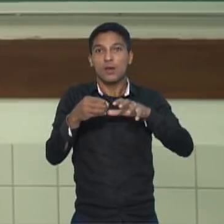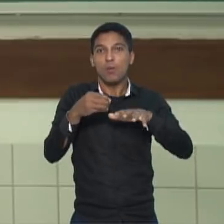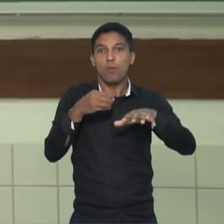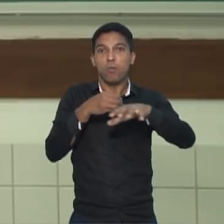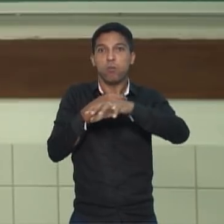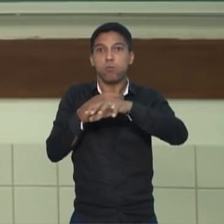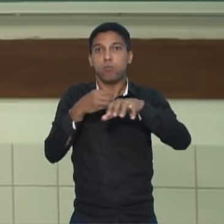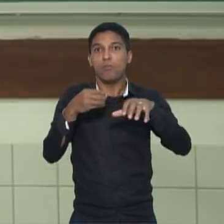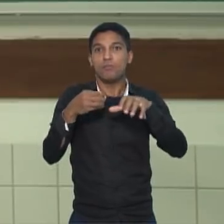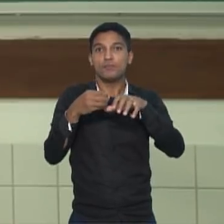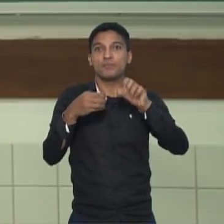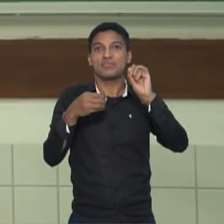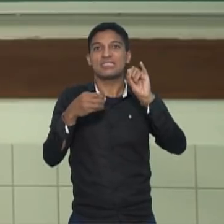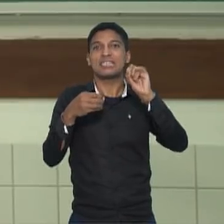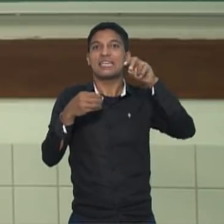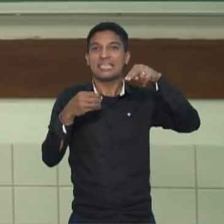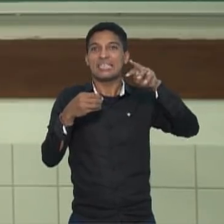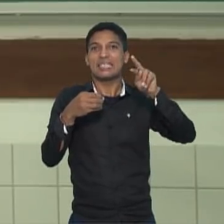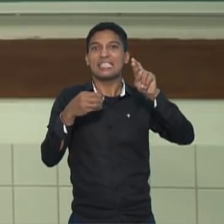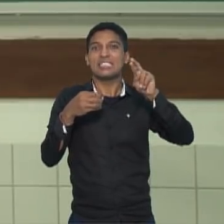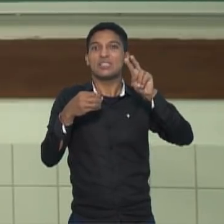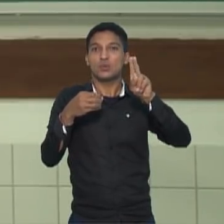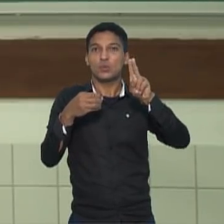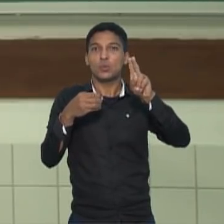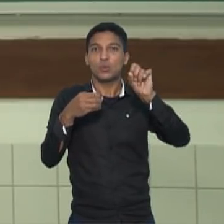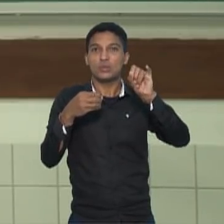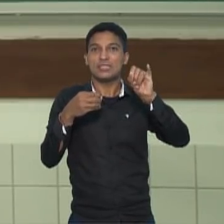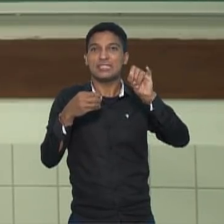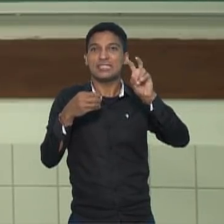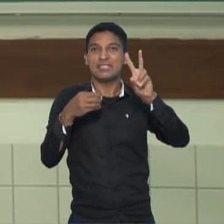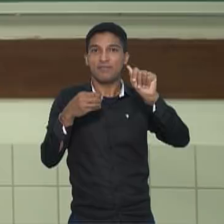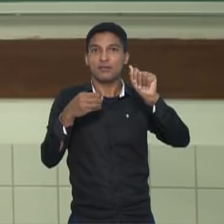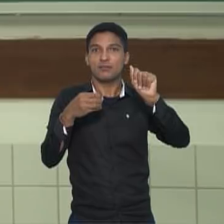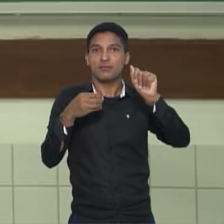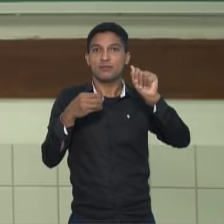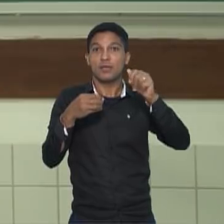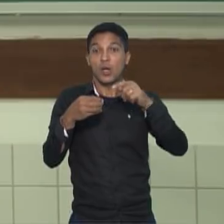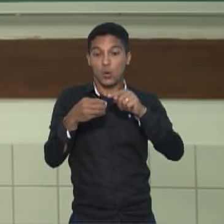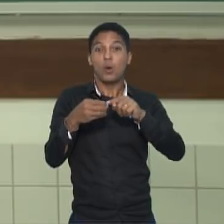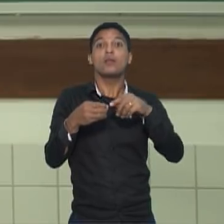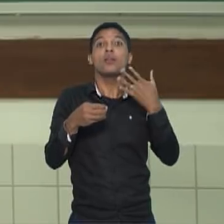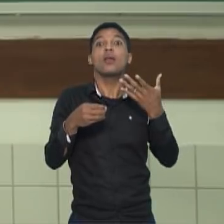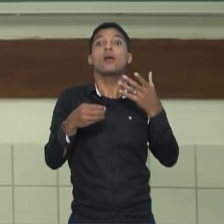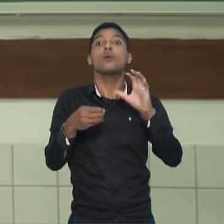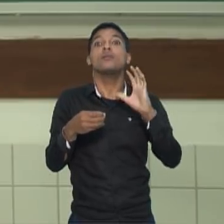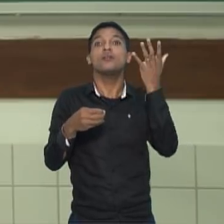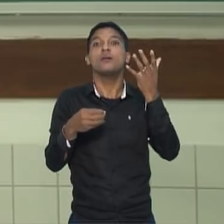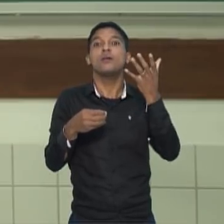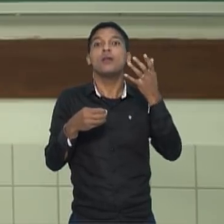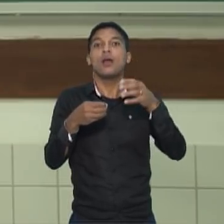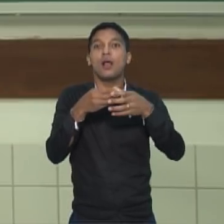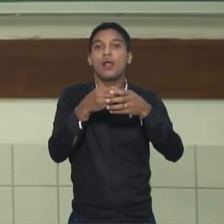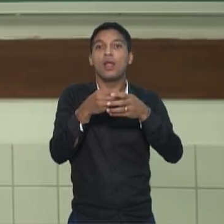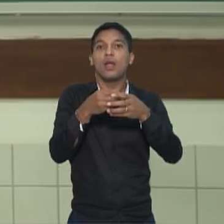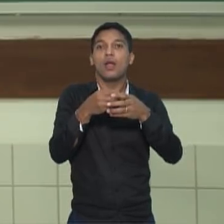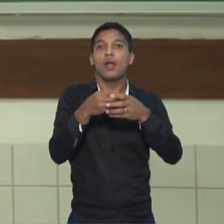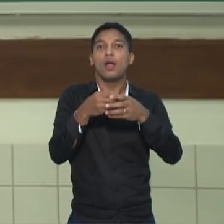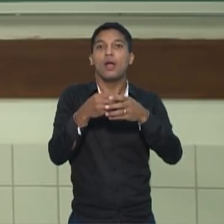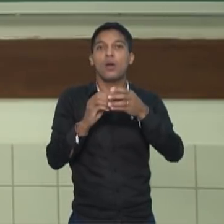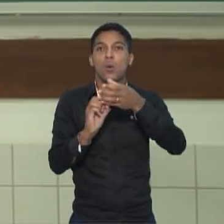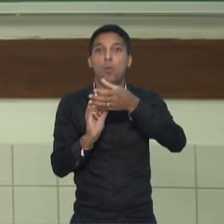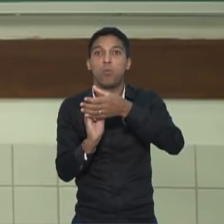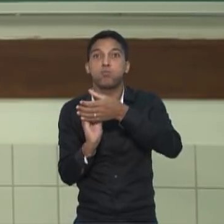superfície terrestre, dentro da crosta. Quando o magma saiu pela cratera do